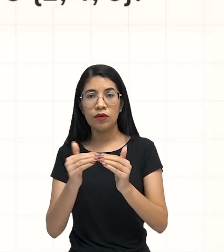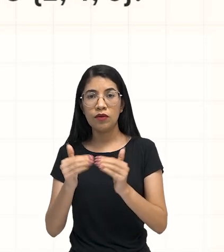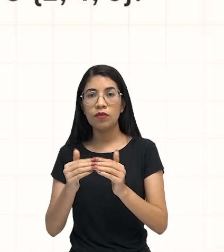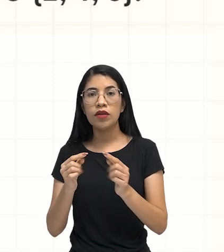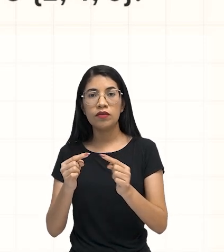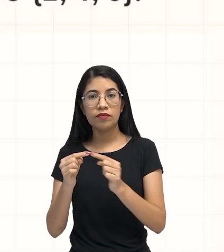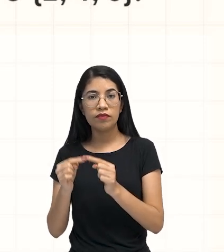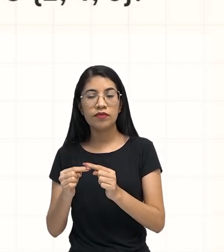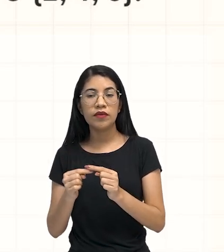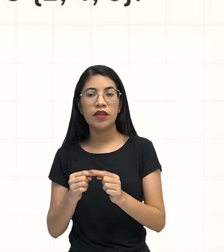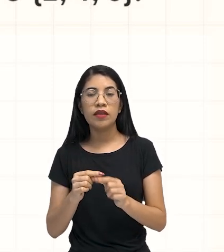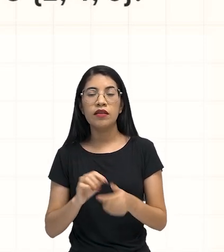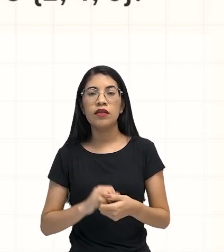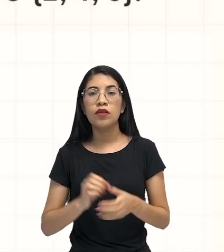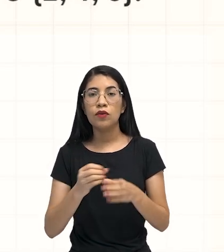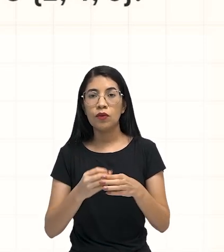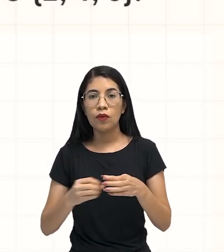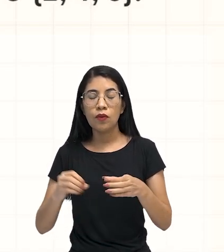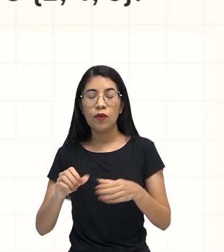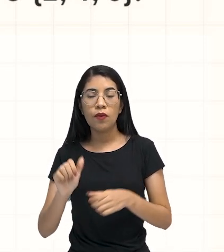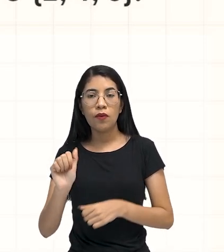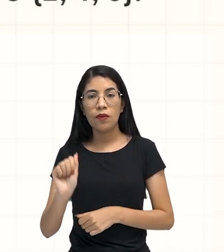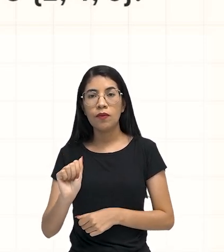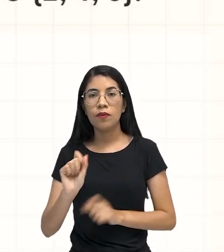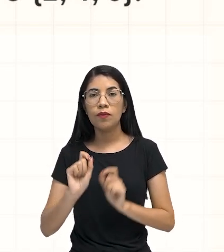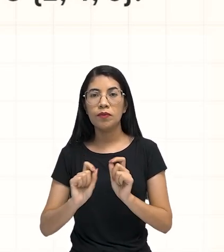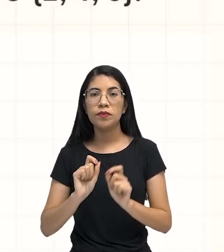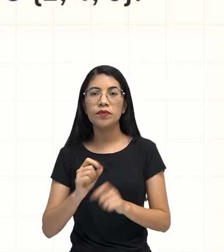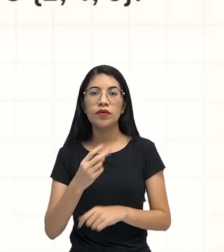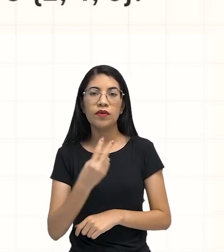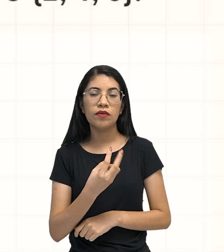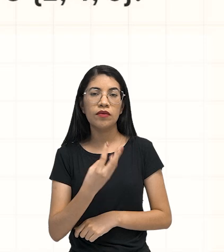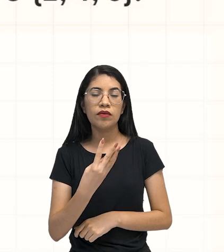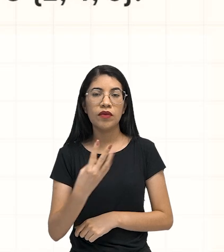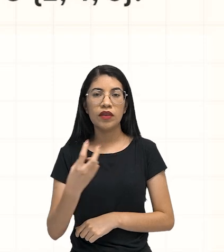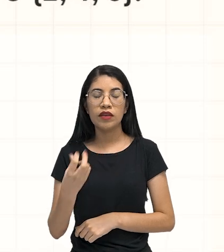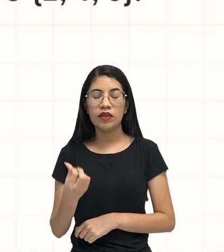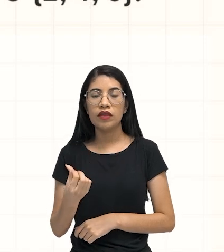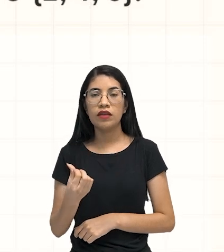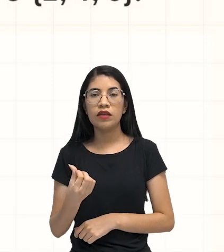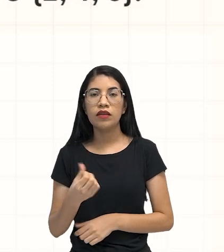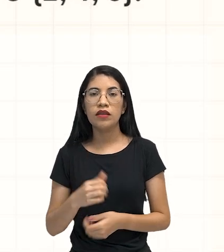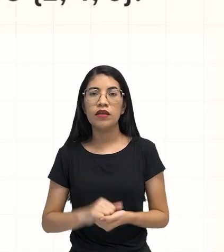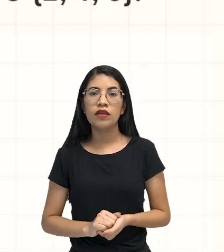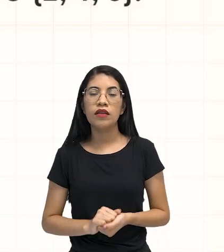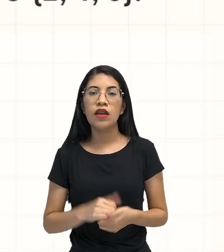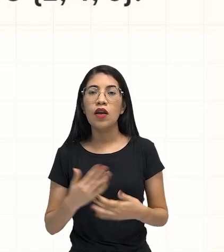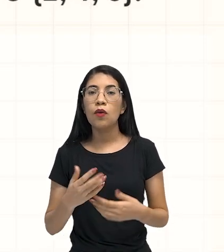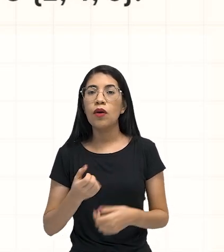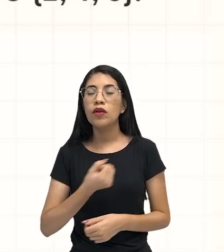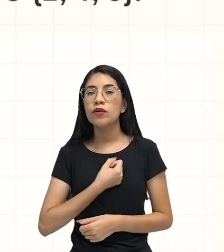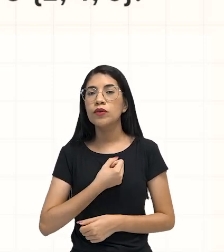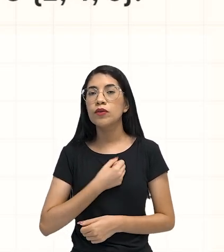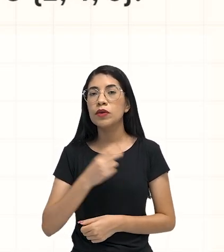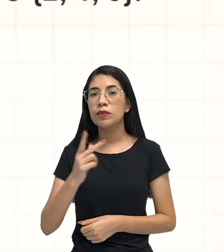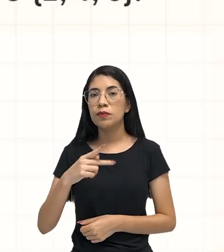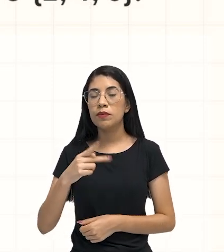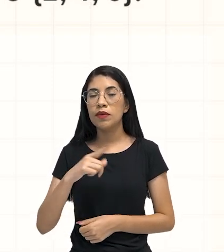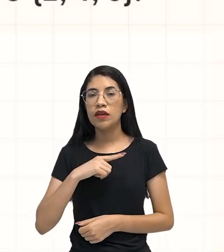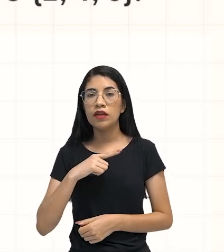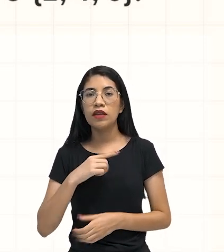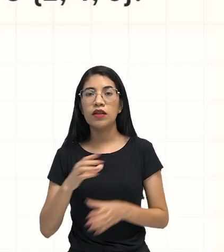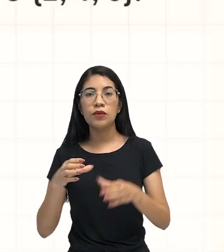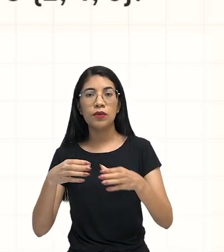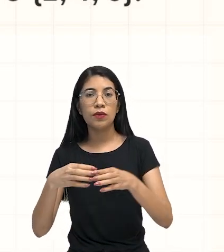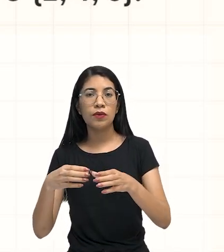A, qual é o evento? 2, 4 e 6. Quais são os números pares que eu tenho